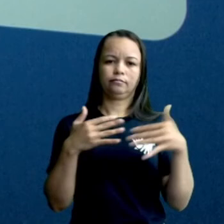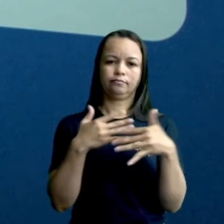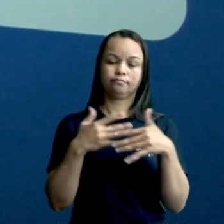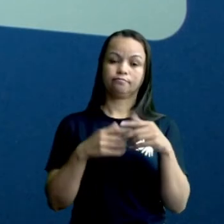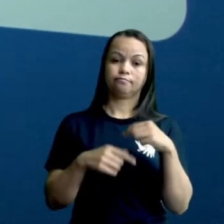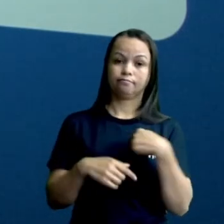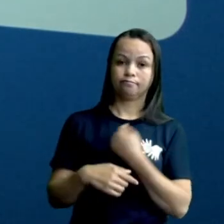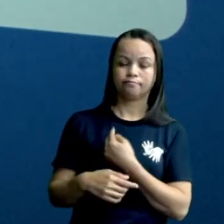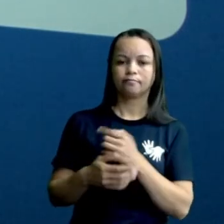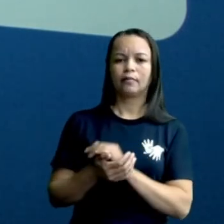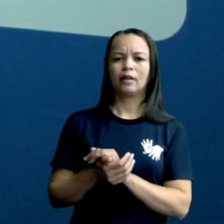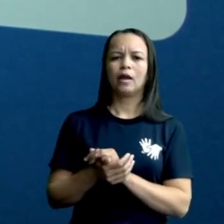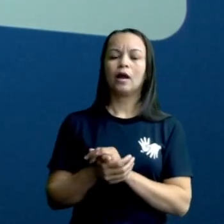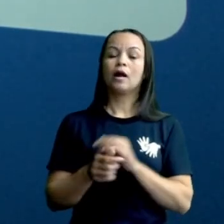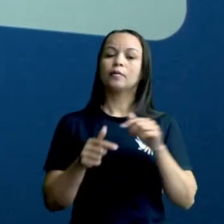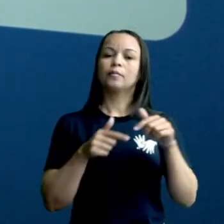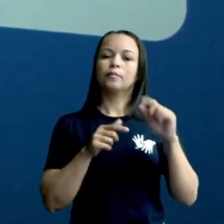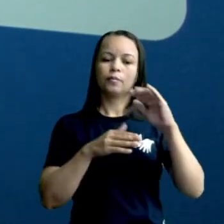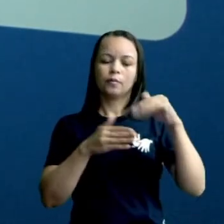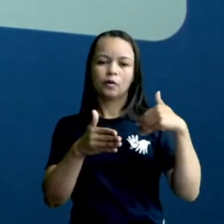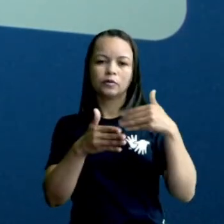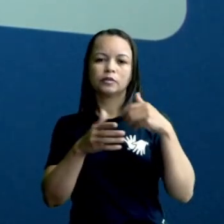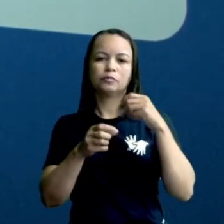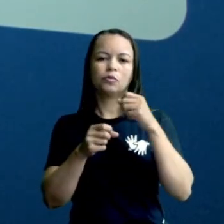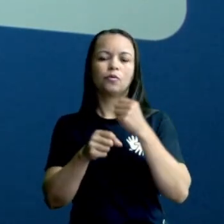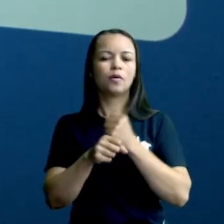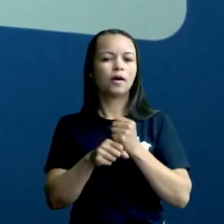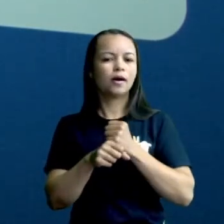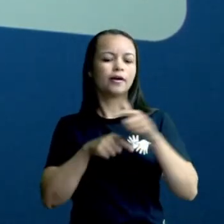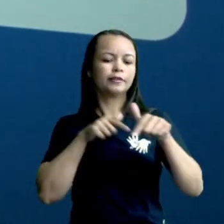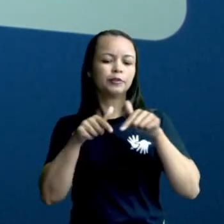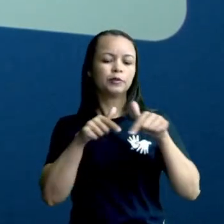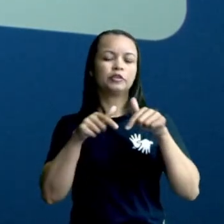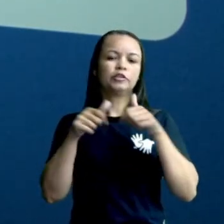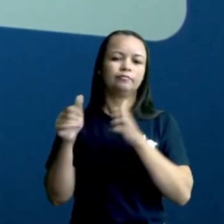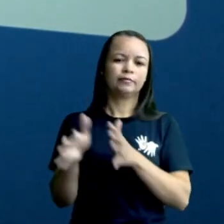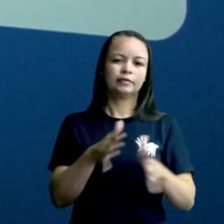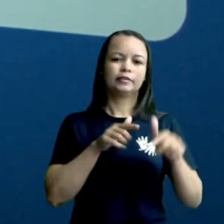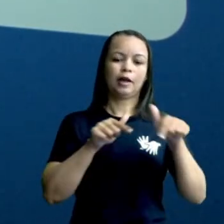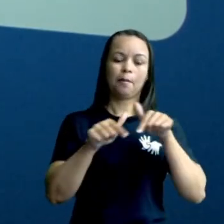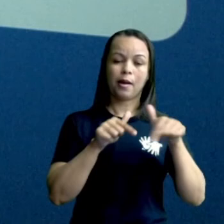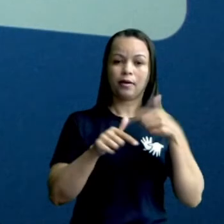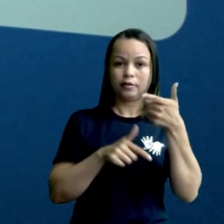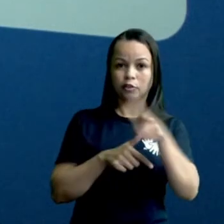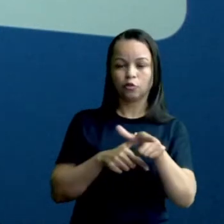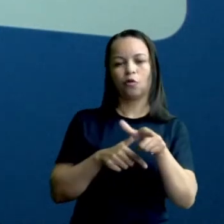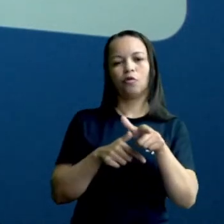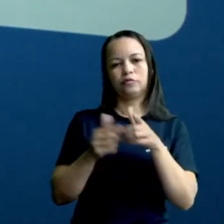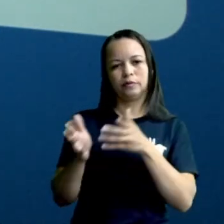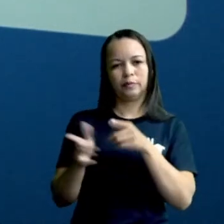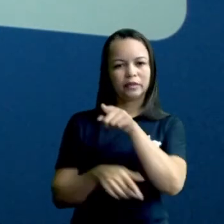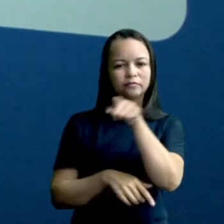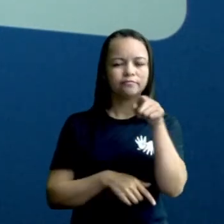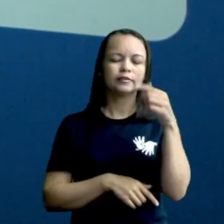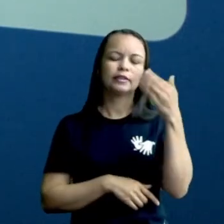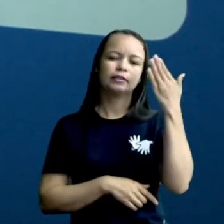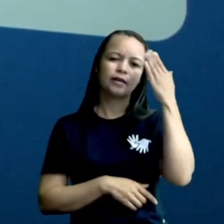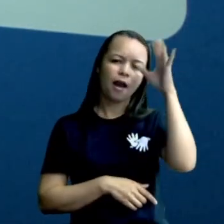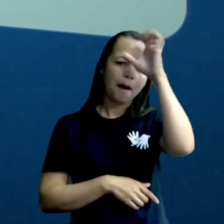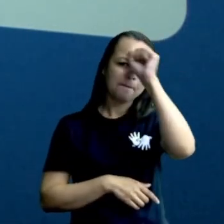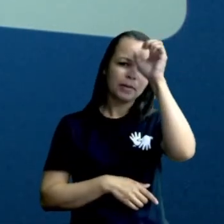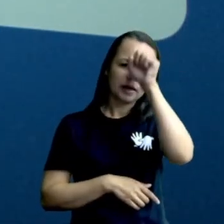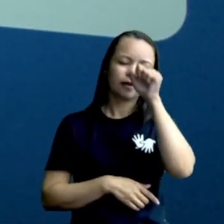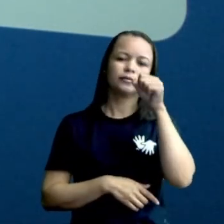crescer, próximo ano a gente trabalha de novo sobre isso, outros temas para vocês conhecerem melhor e vocês saberem a história